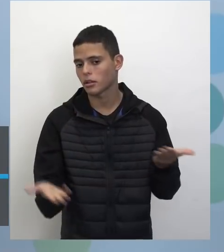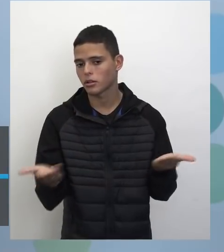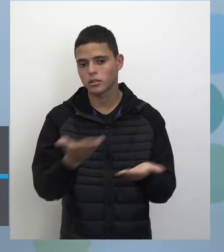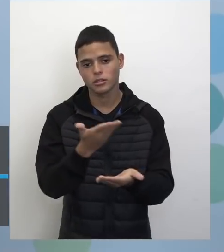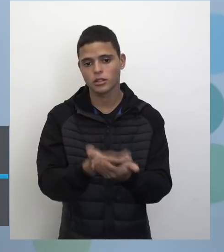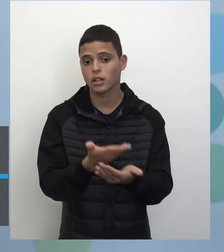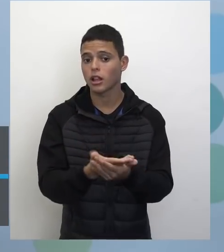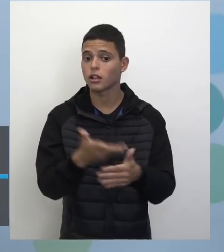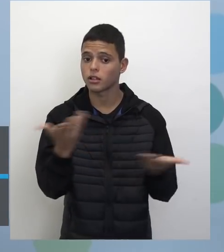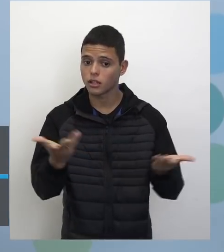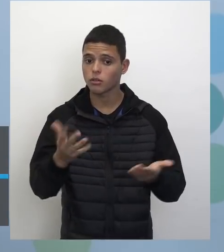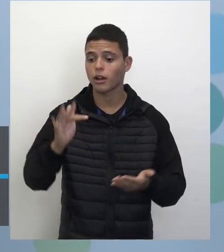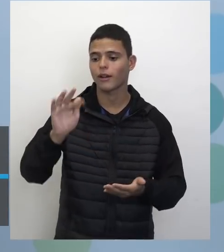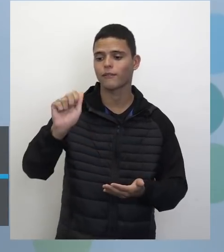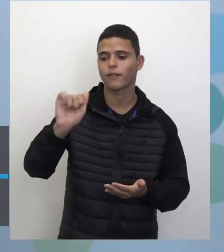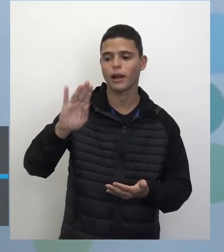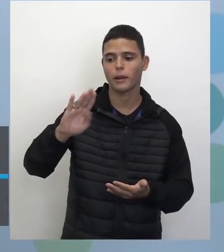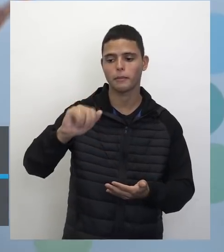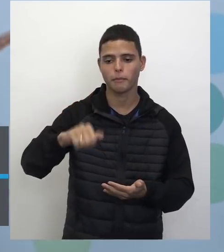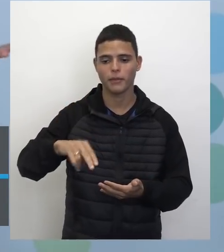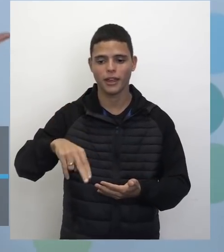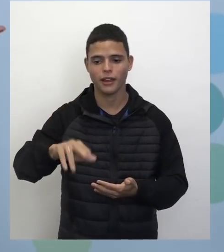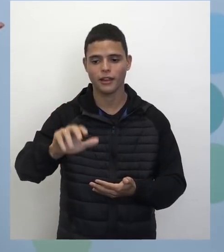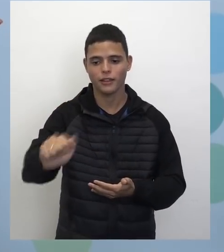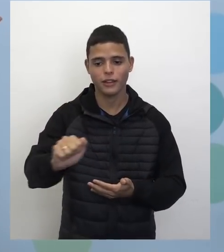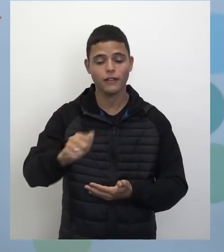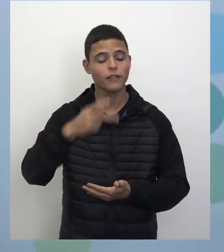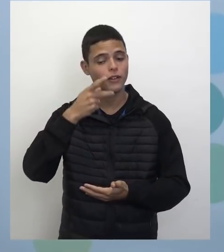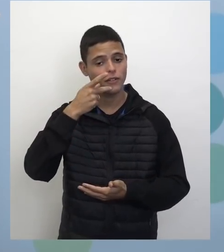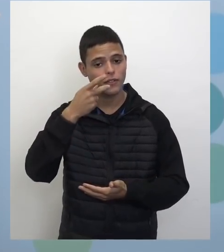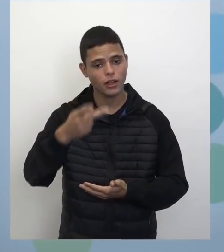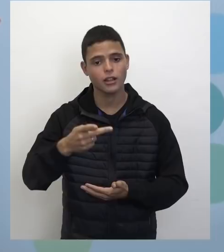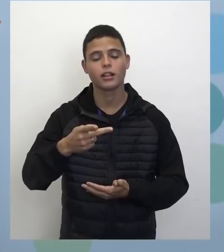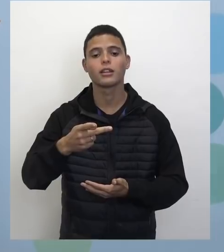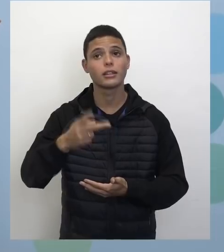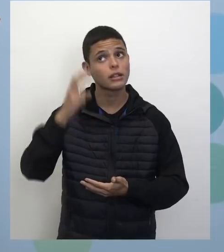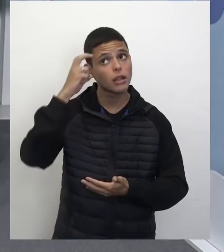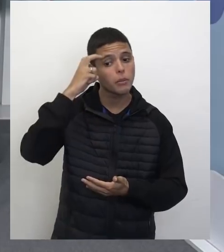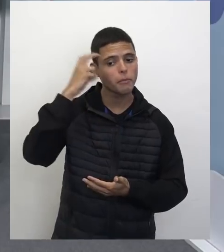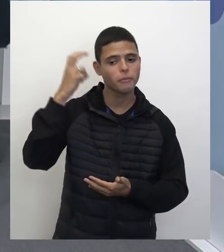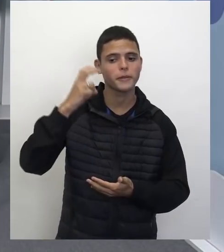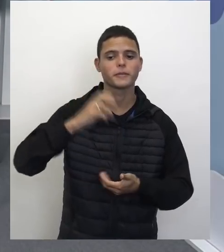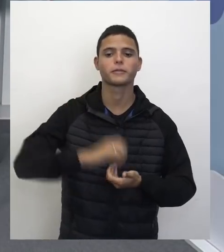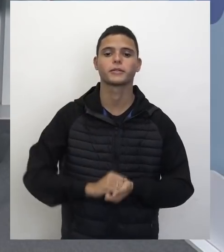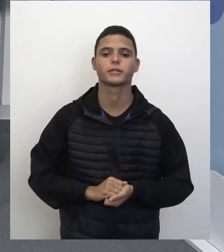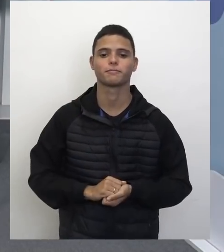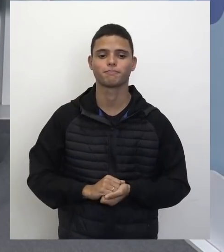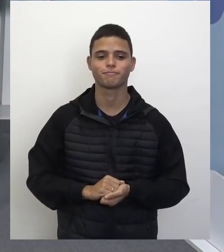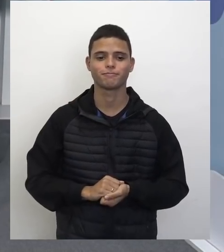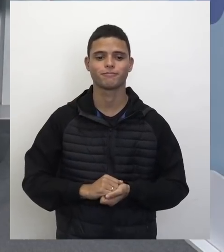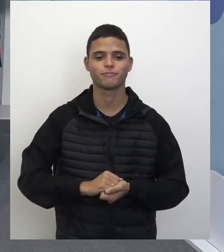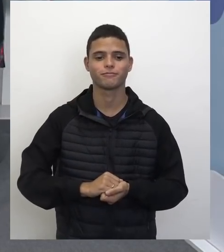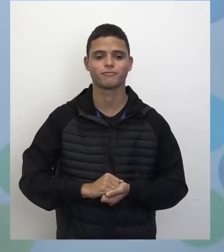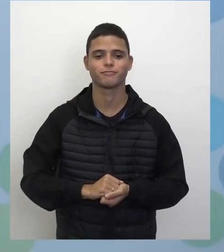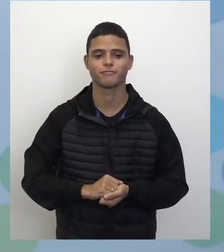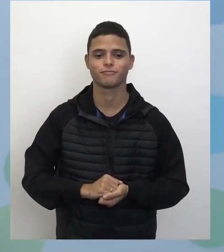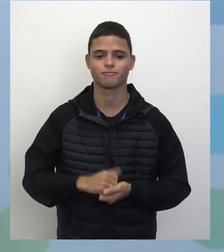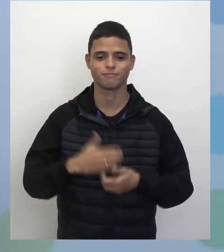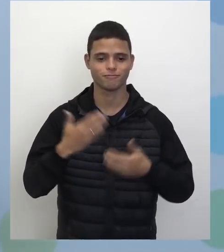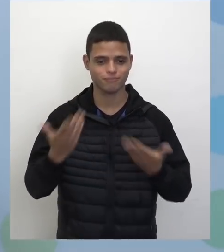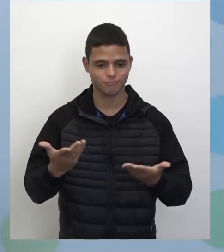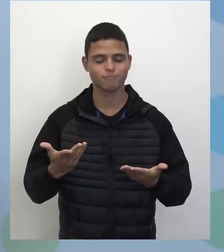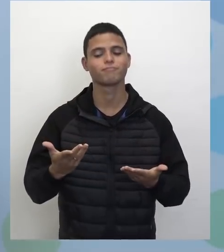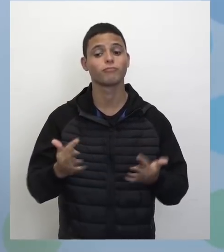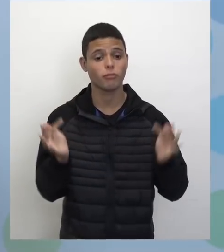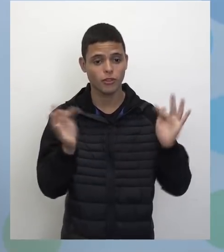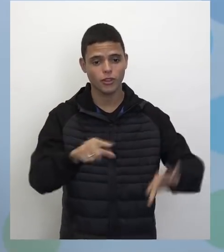mostrar toda a sua genialidade nessa aula. É a Juliana que tá falando. Vocês vão ter certeza, no final da